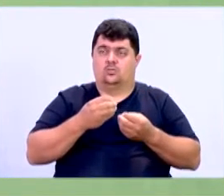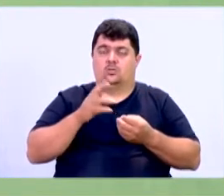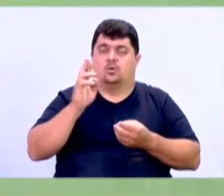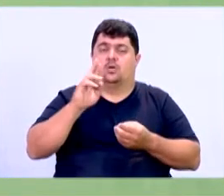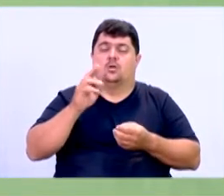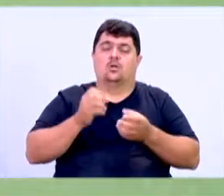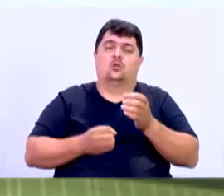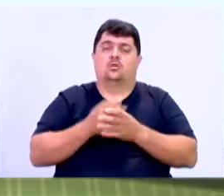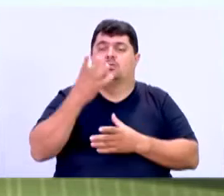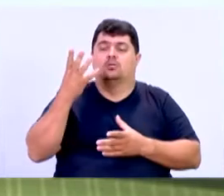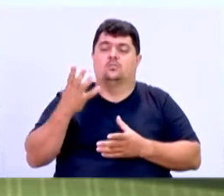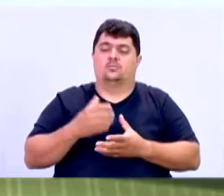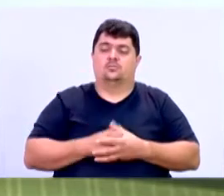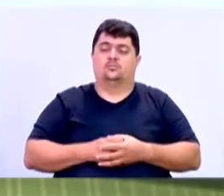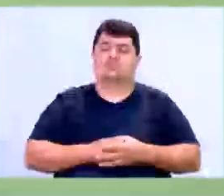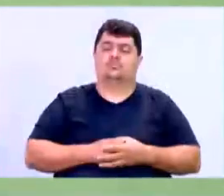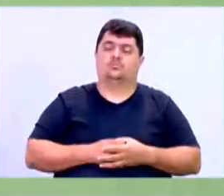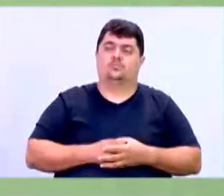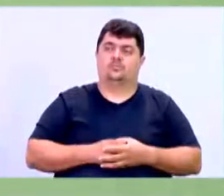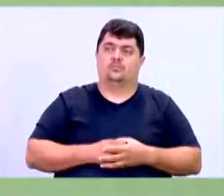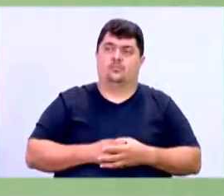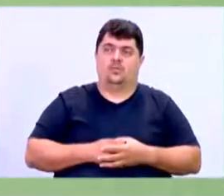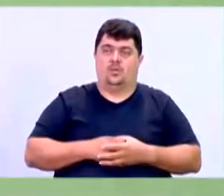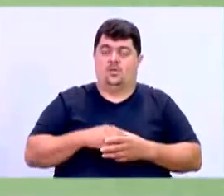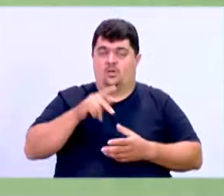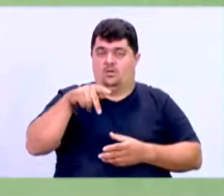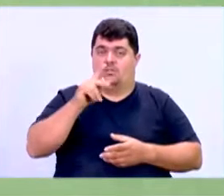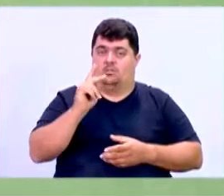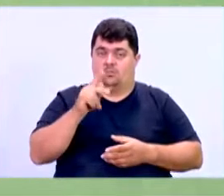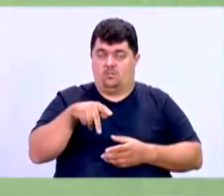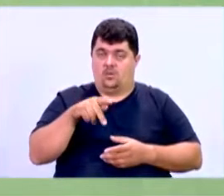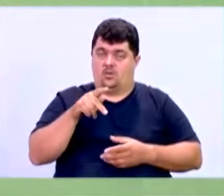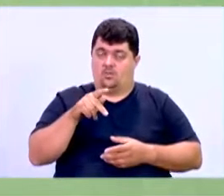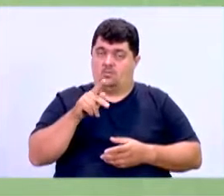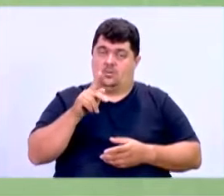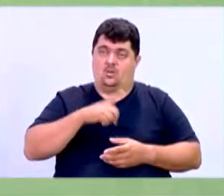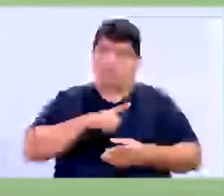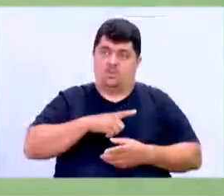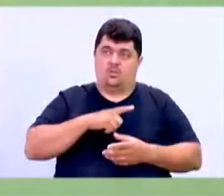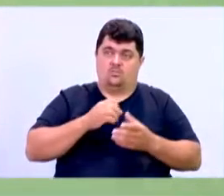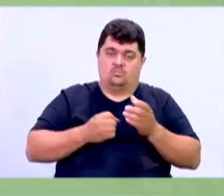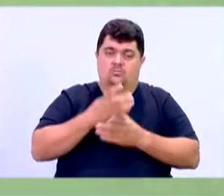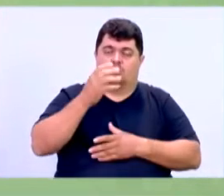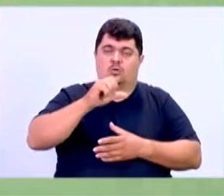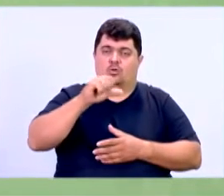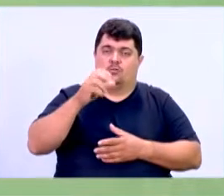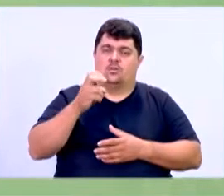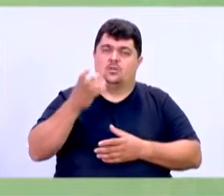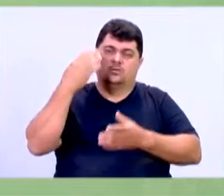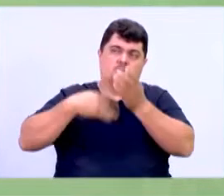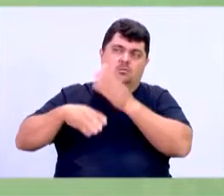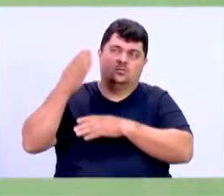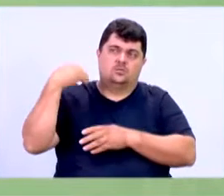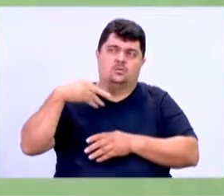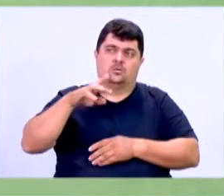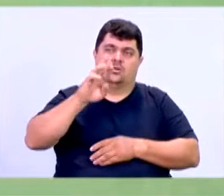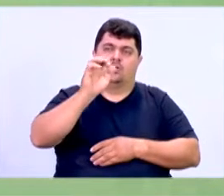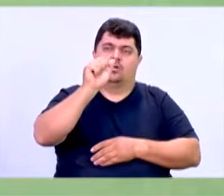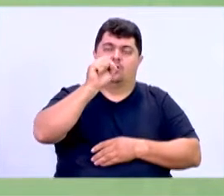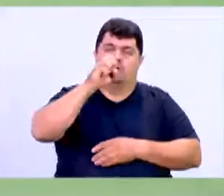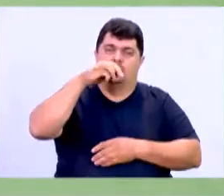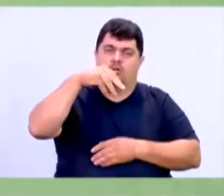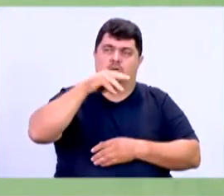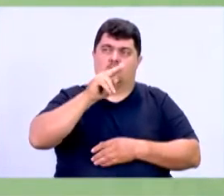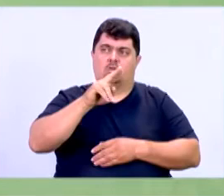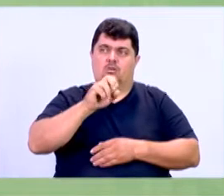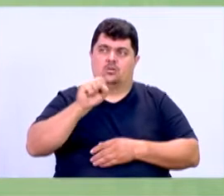criou ela? O PHP ele foi criado em 1995 por Ramos Lerdorf, com o nome de Personal